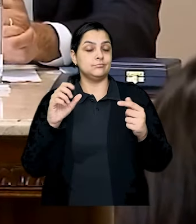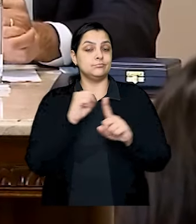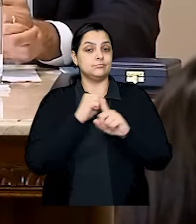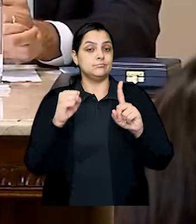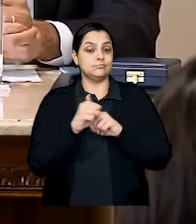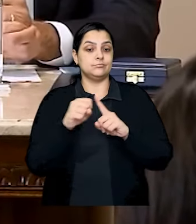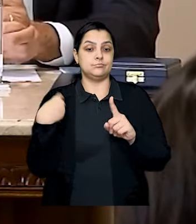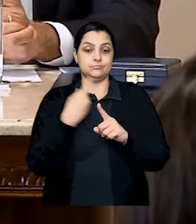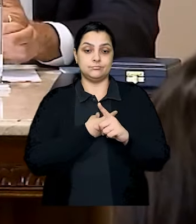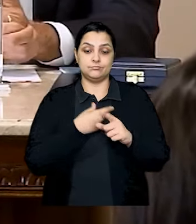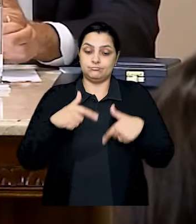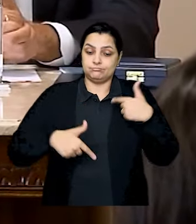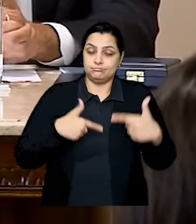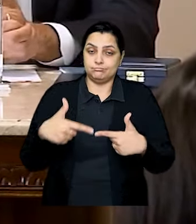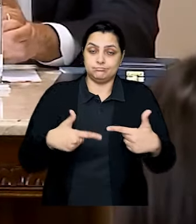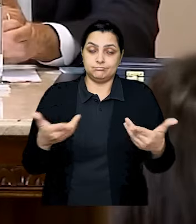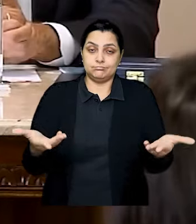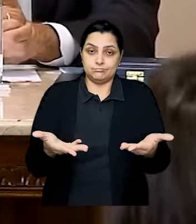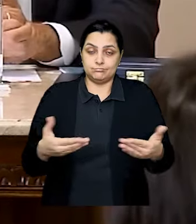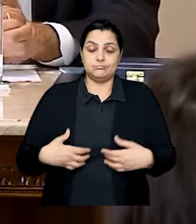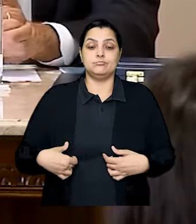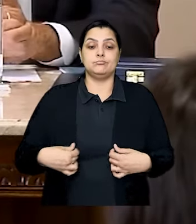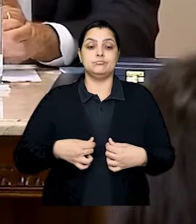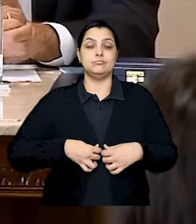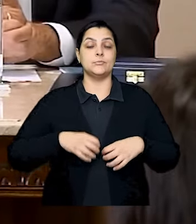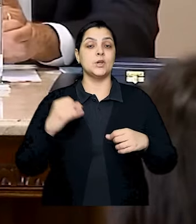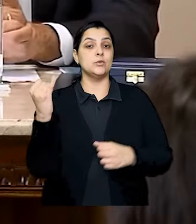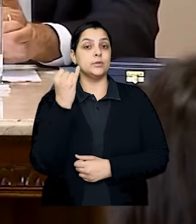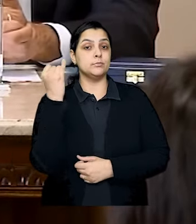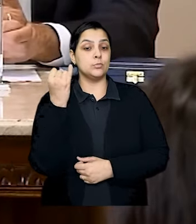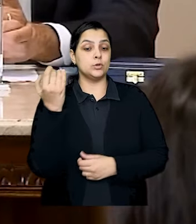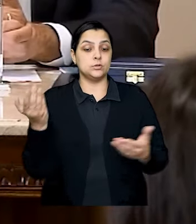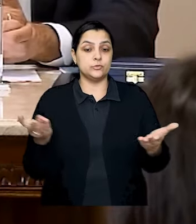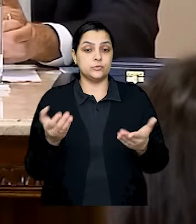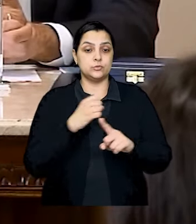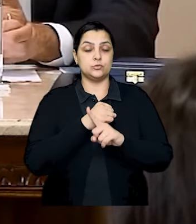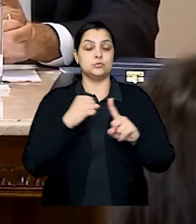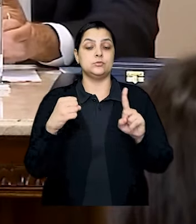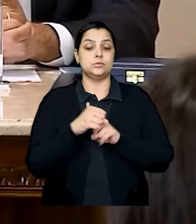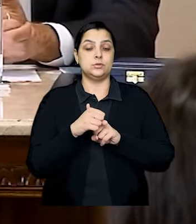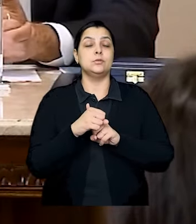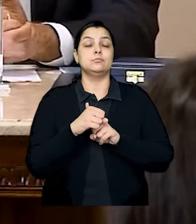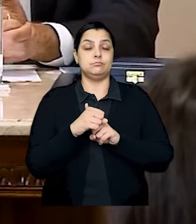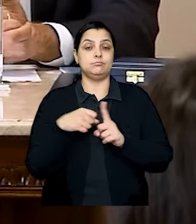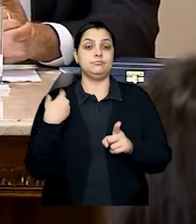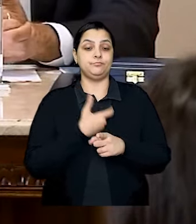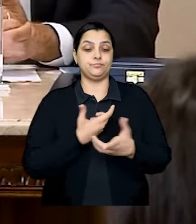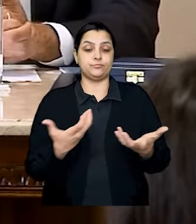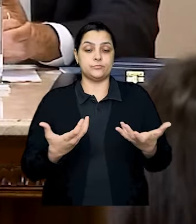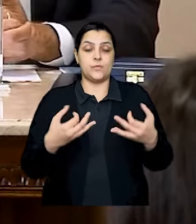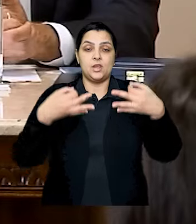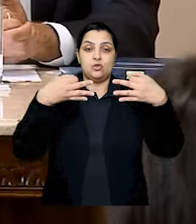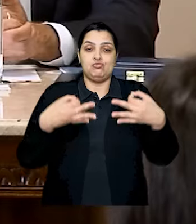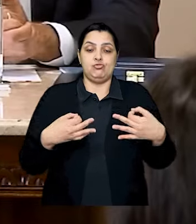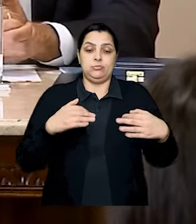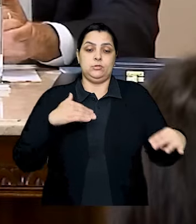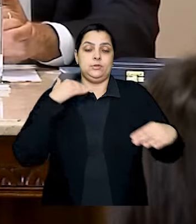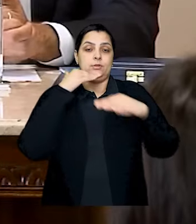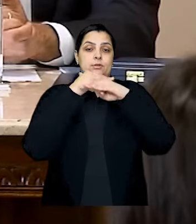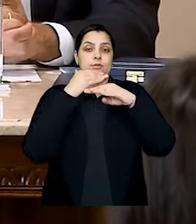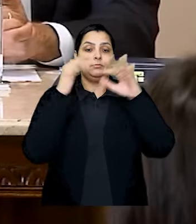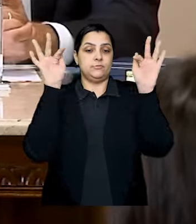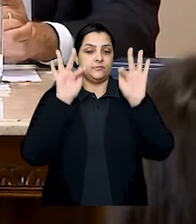social é o que nos move e é o que importa para uma sociedade que nós queremos justa